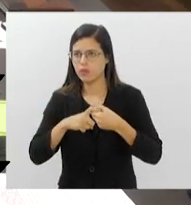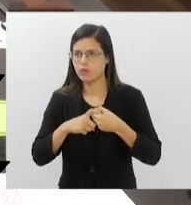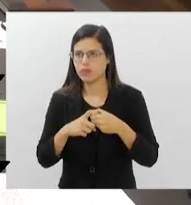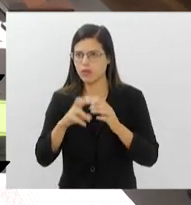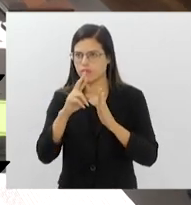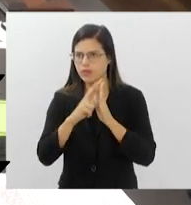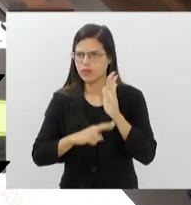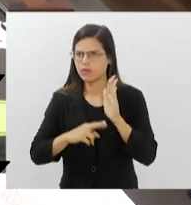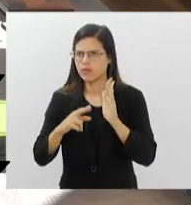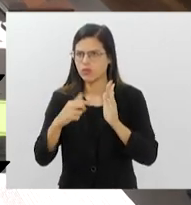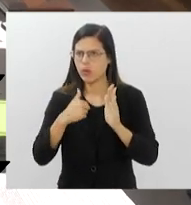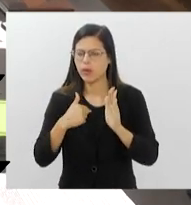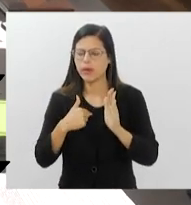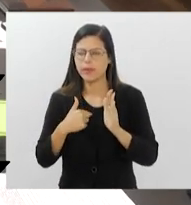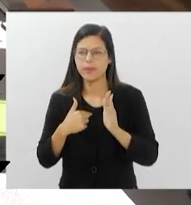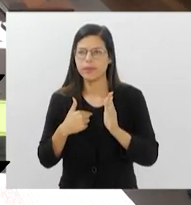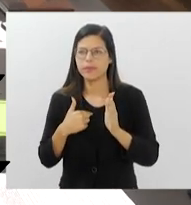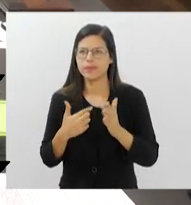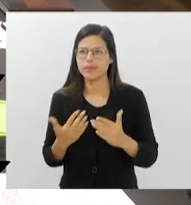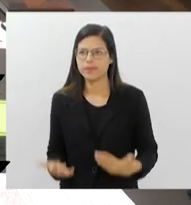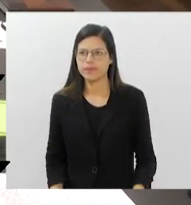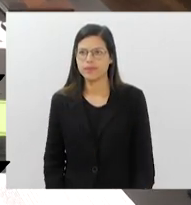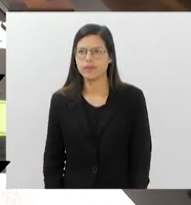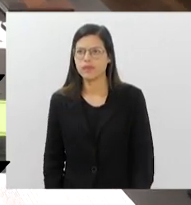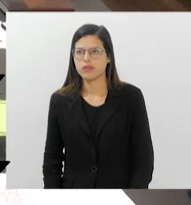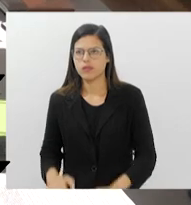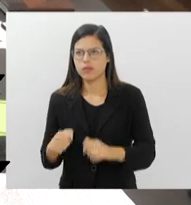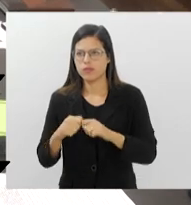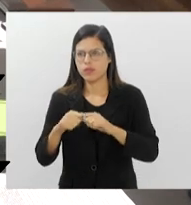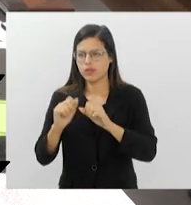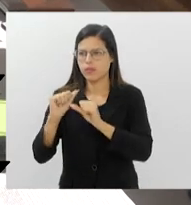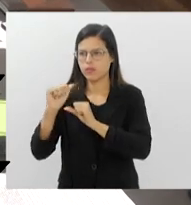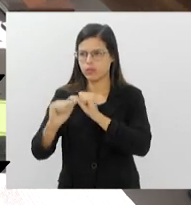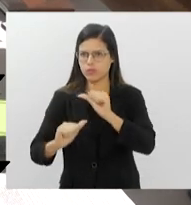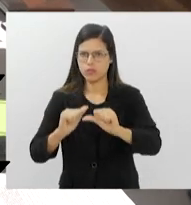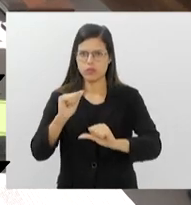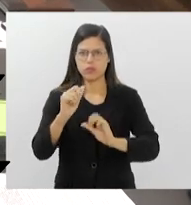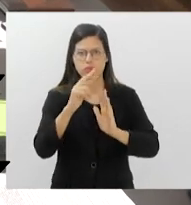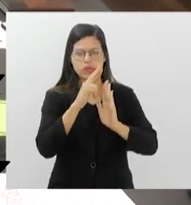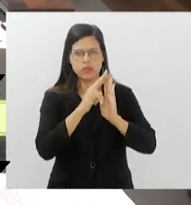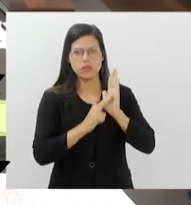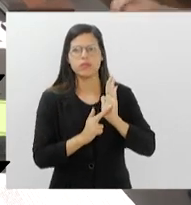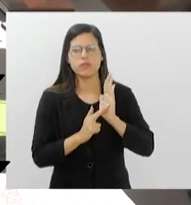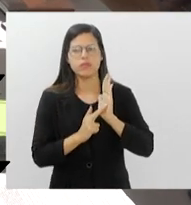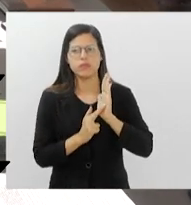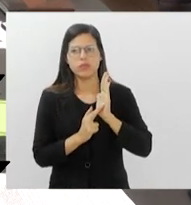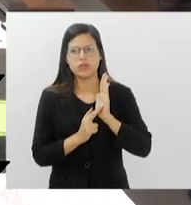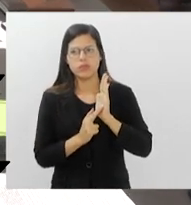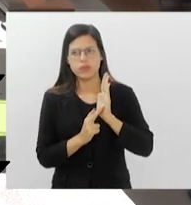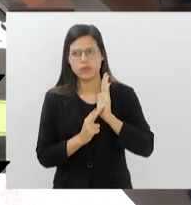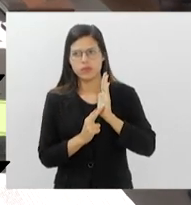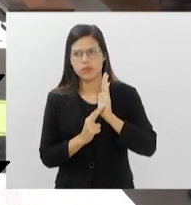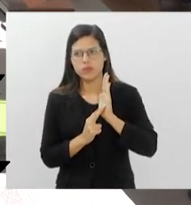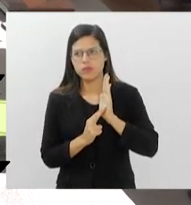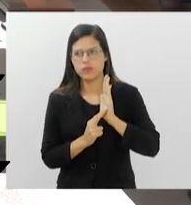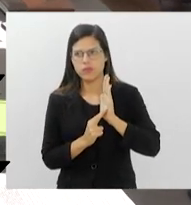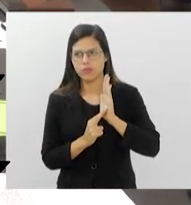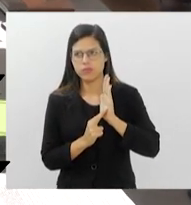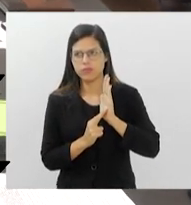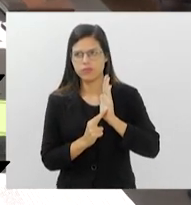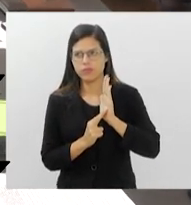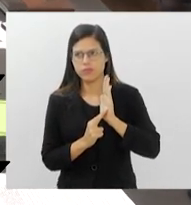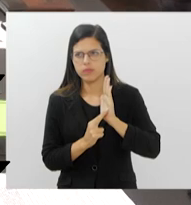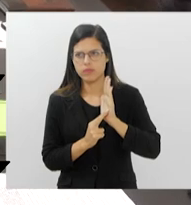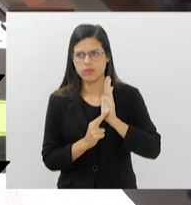eu então como eu sou o relator eu vou fazer alteração aqui do do relatório constatada